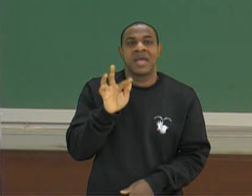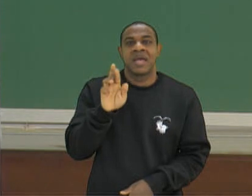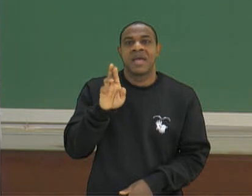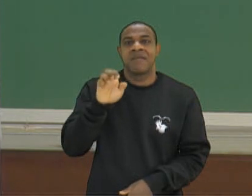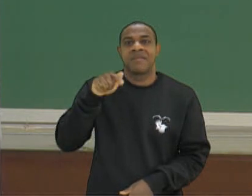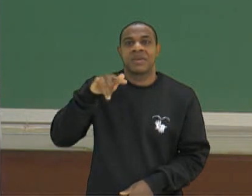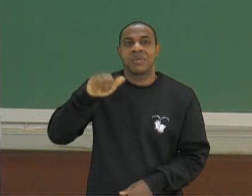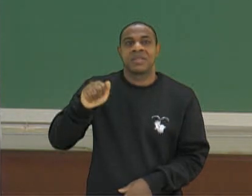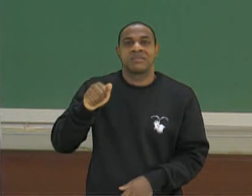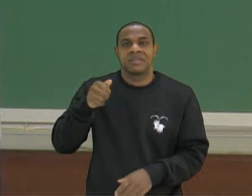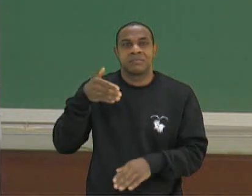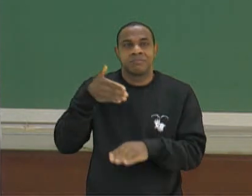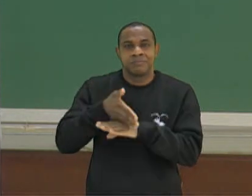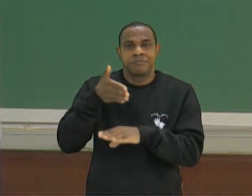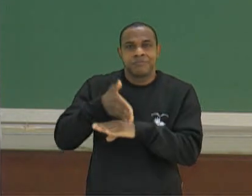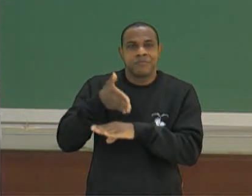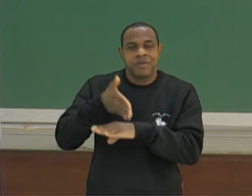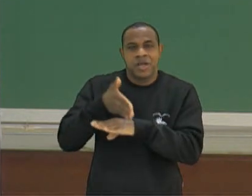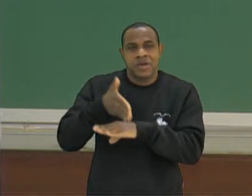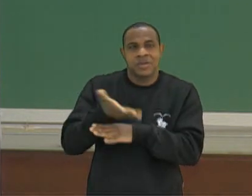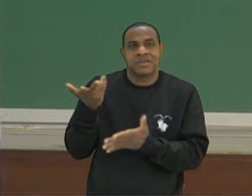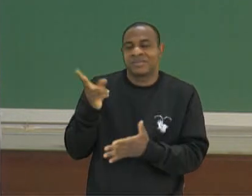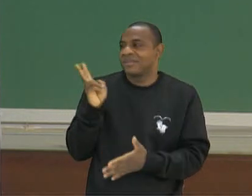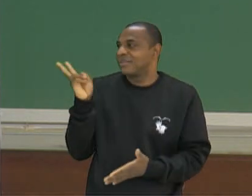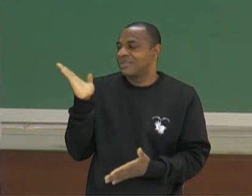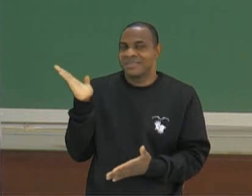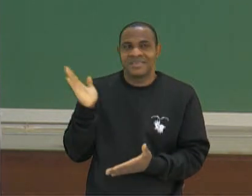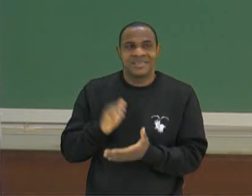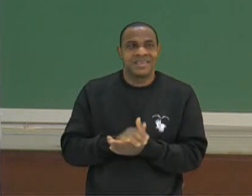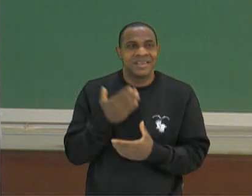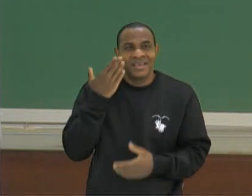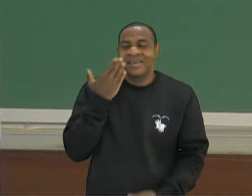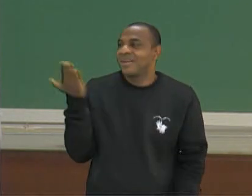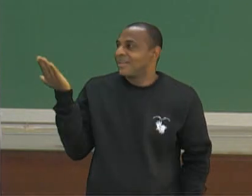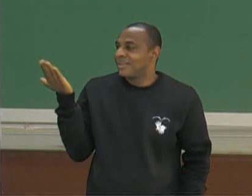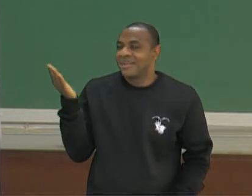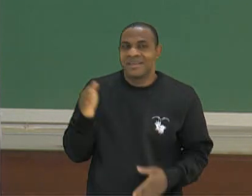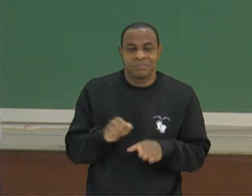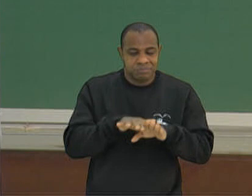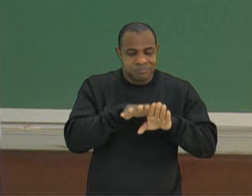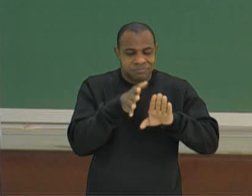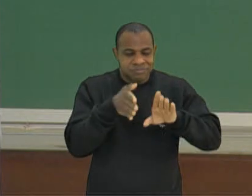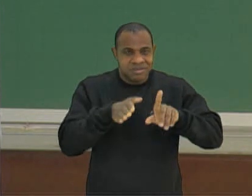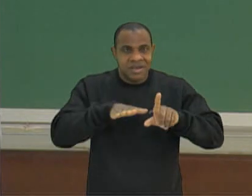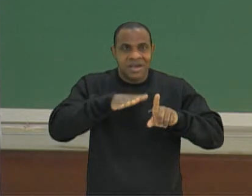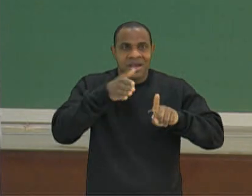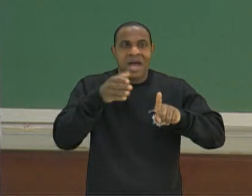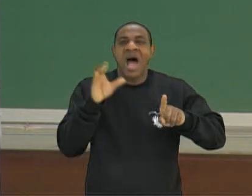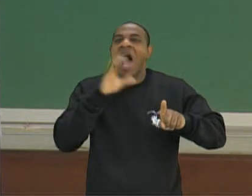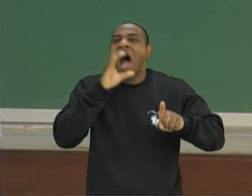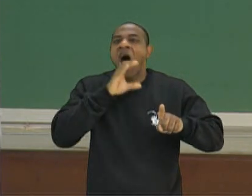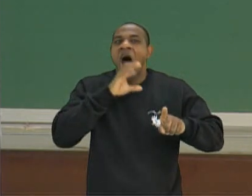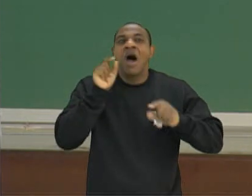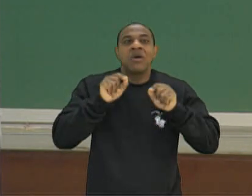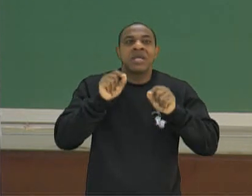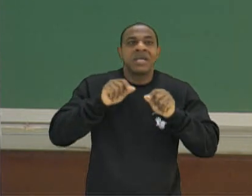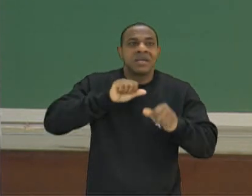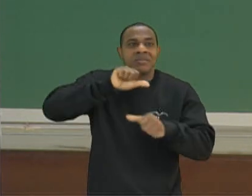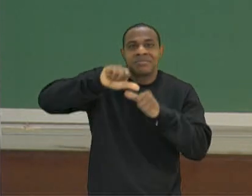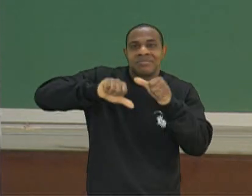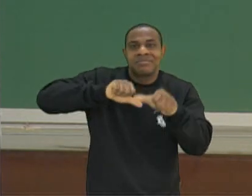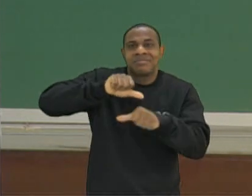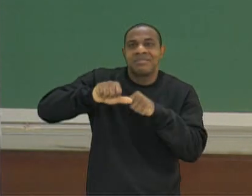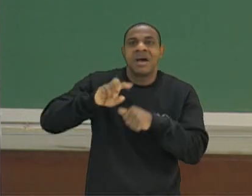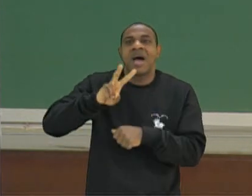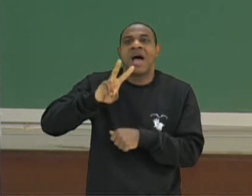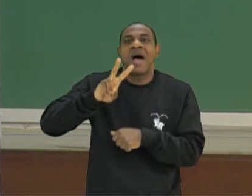constante e olha o detalhe ali que temos ali. A velocidade ela modifica. Por quê? Eu estou trabalhando, por exemplo, com o aspecto da refração. Eu